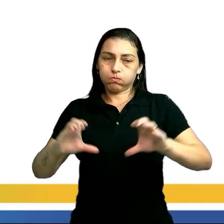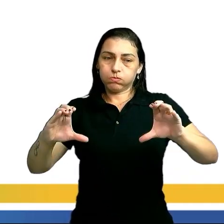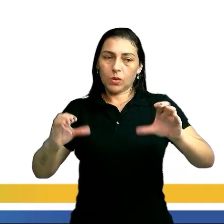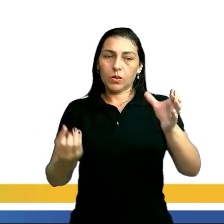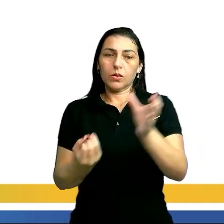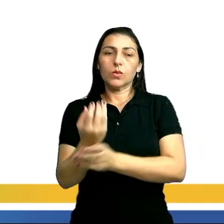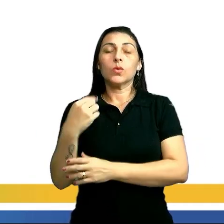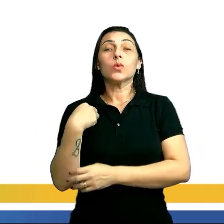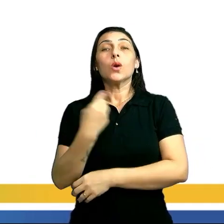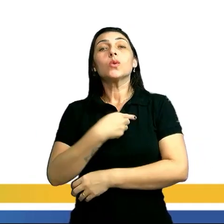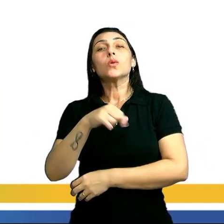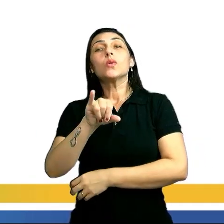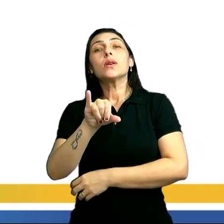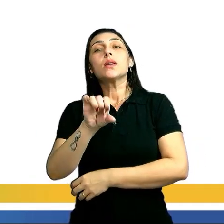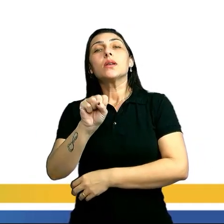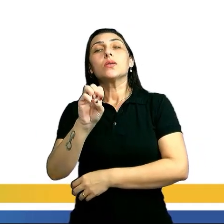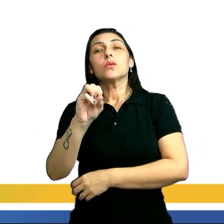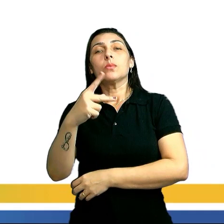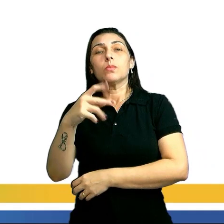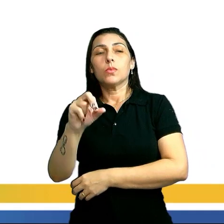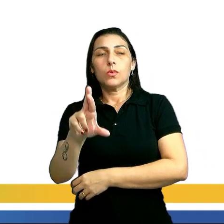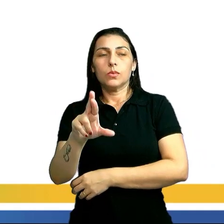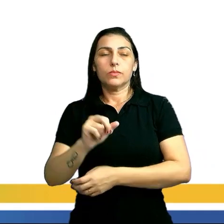origem ao nosso isopor.